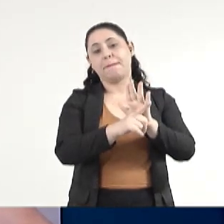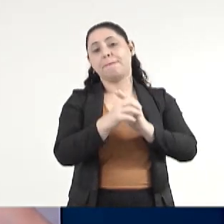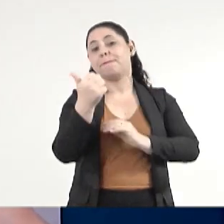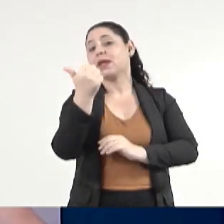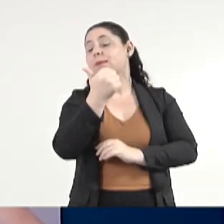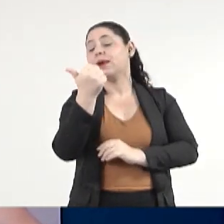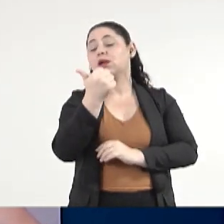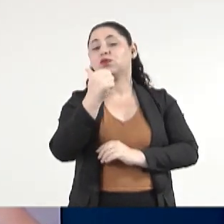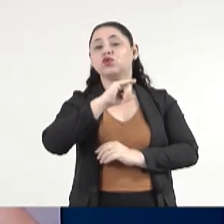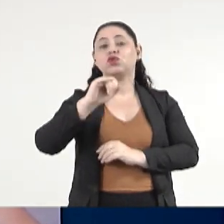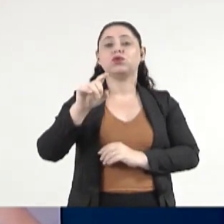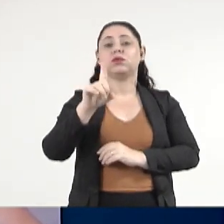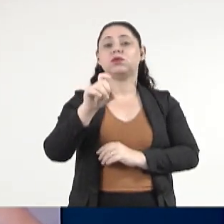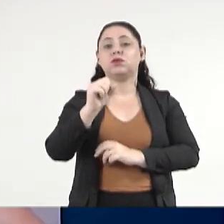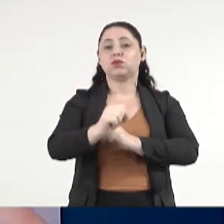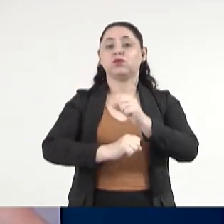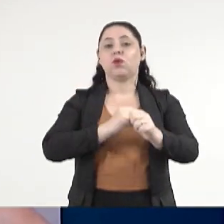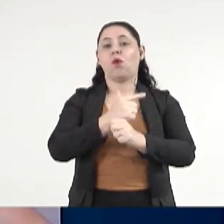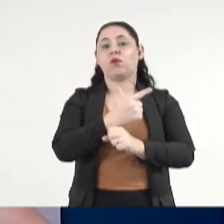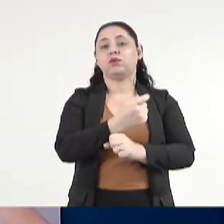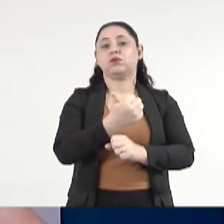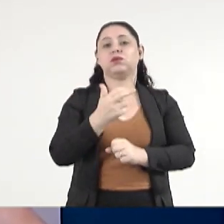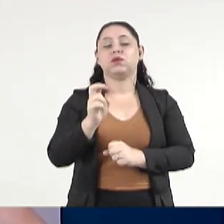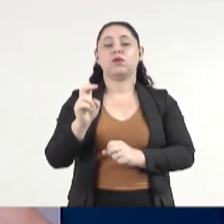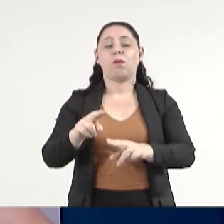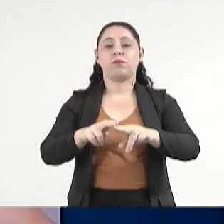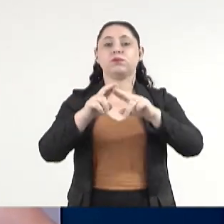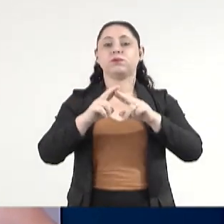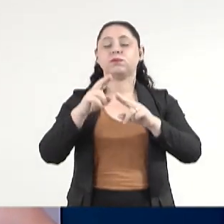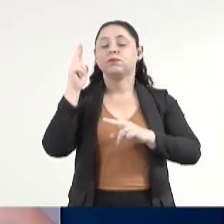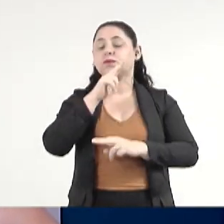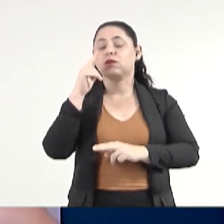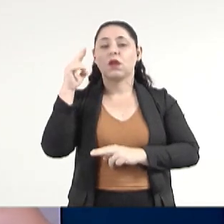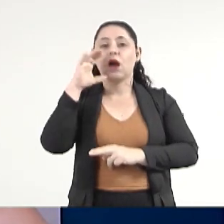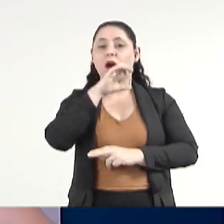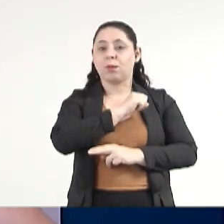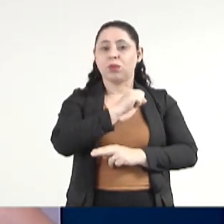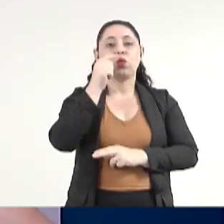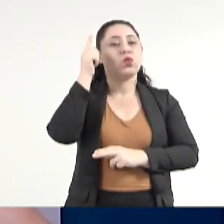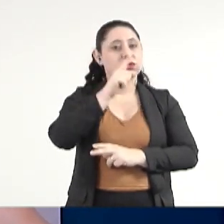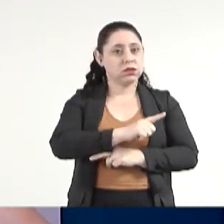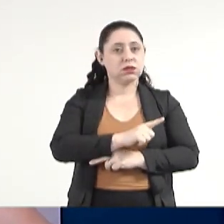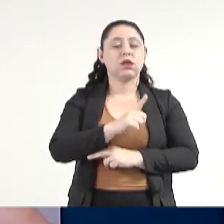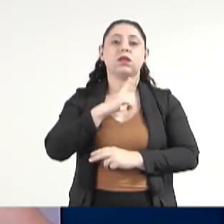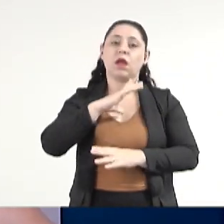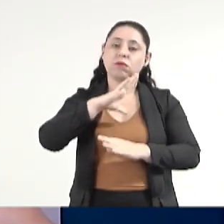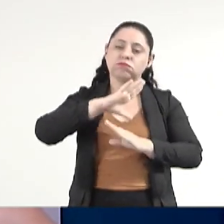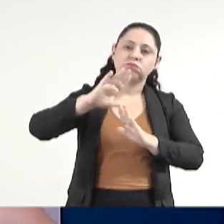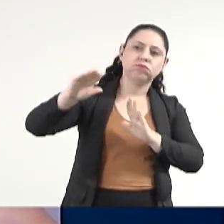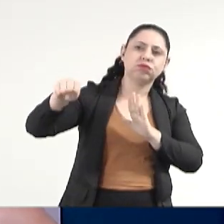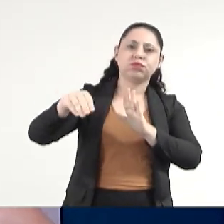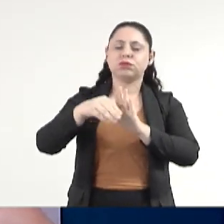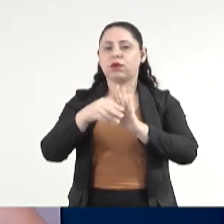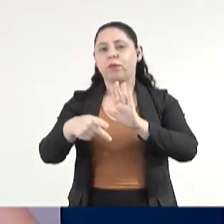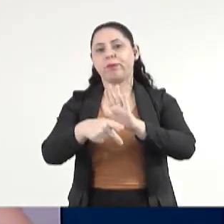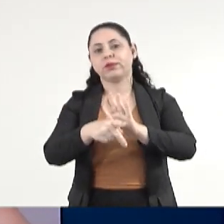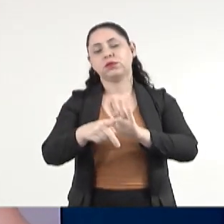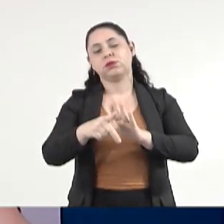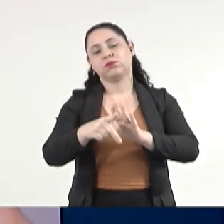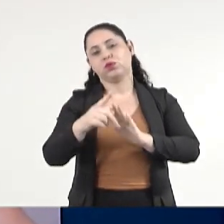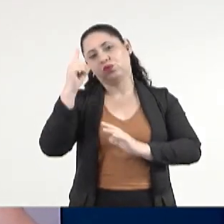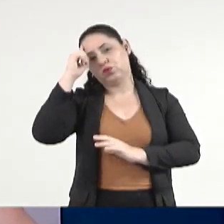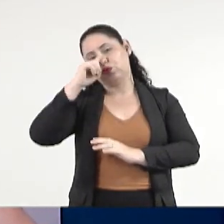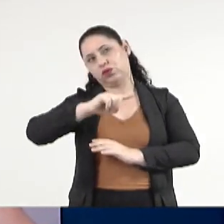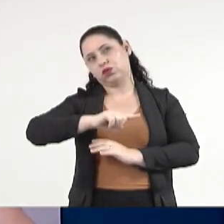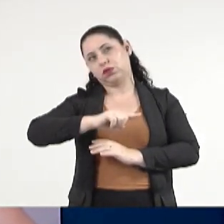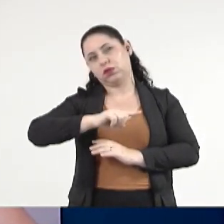partir de 1º de janeiro do ano que vem. Por isso nós aceleramos para dar tempo ainda, né, até o